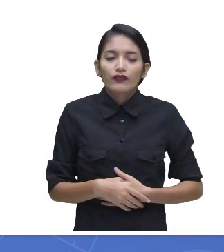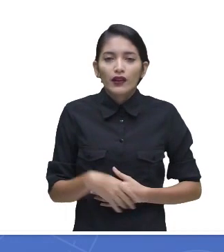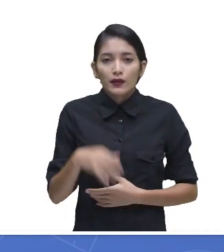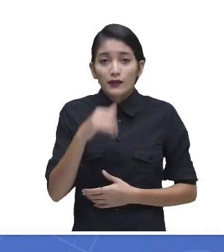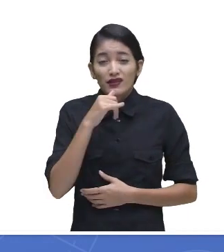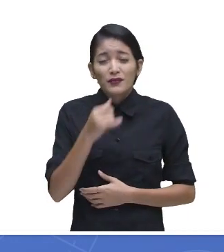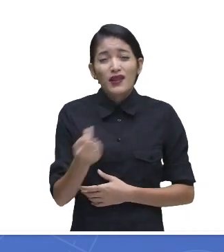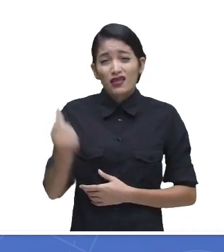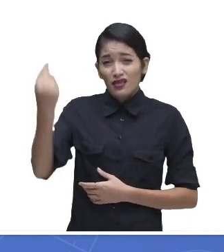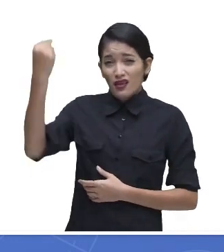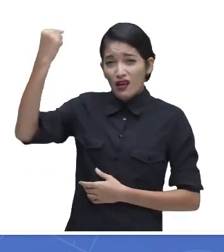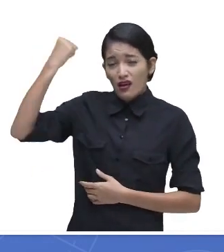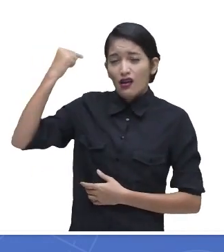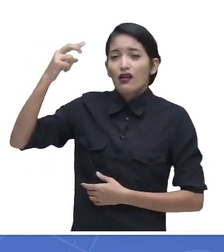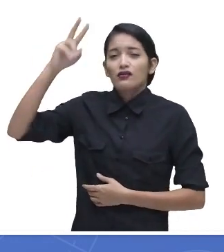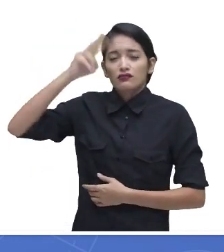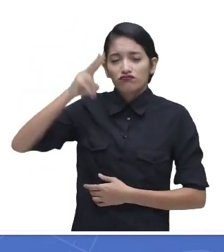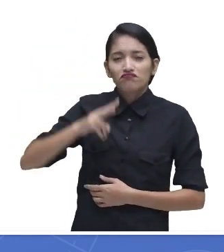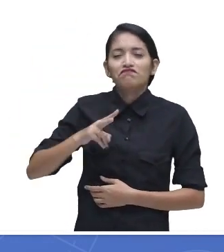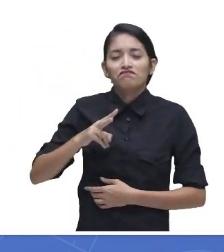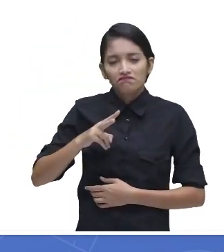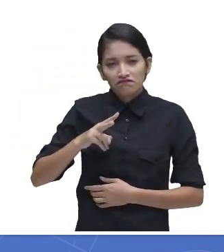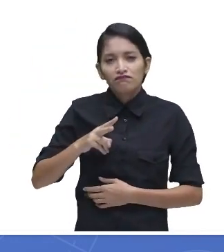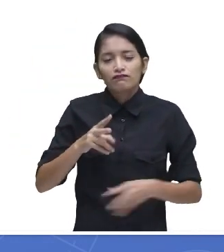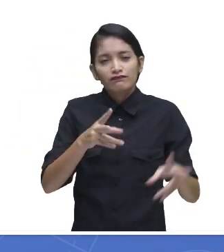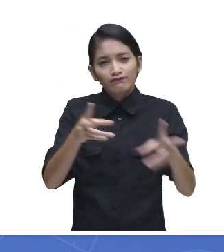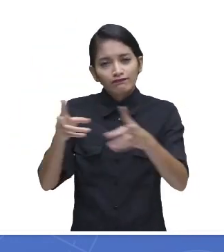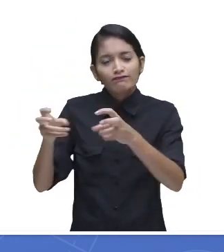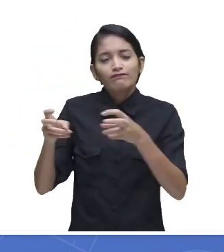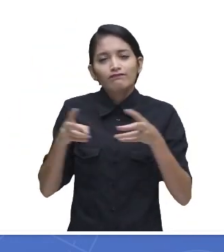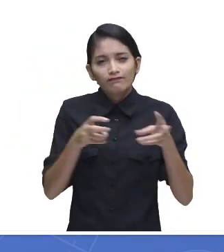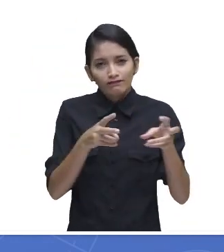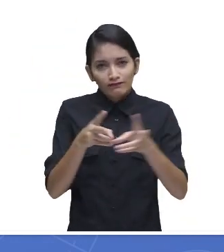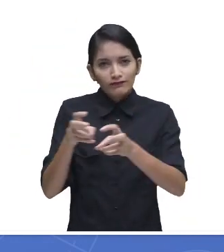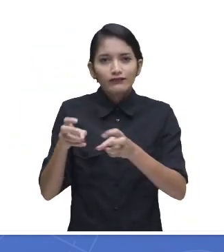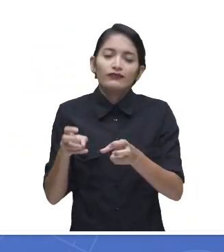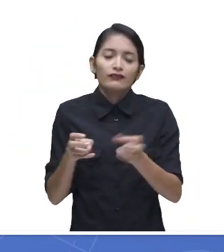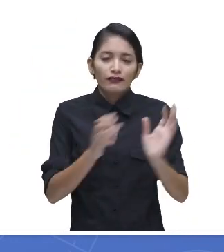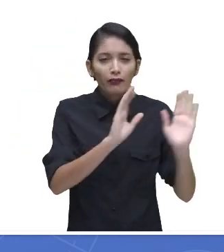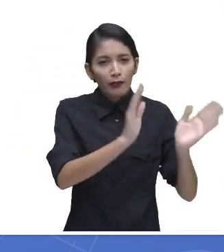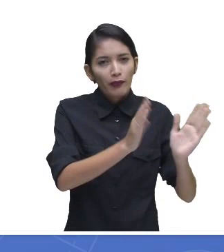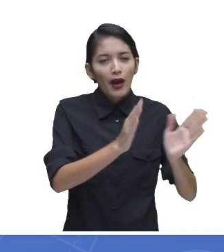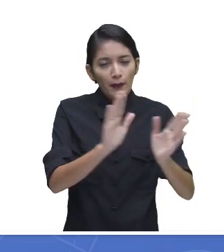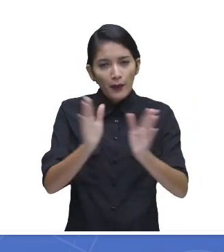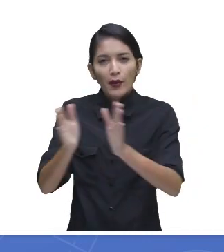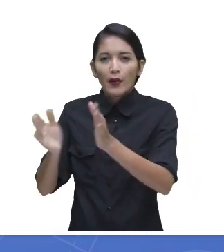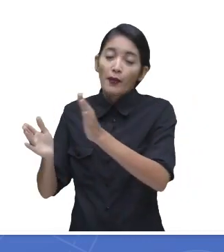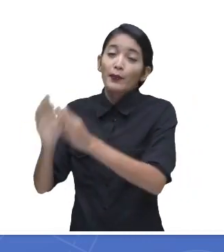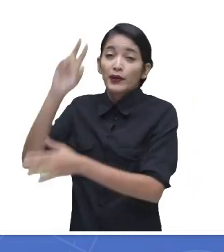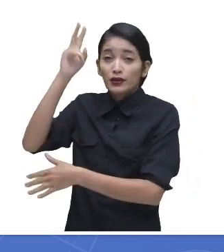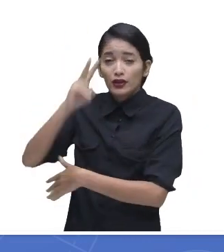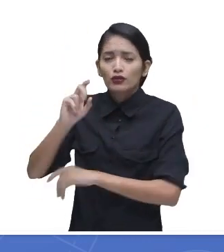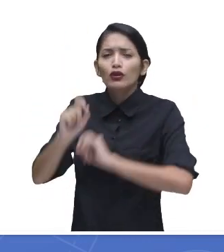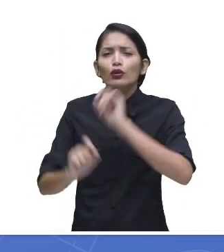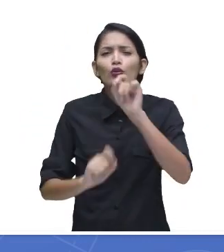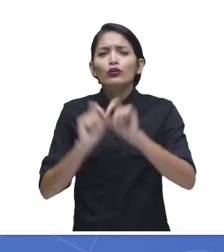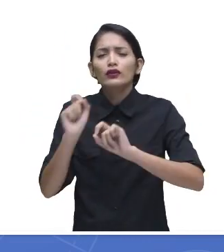história, vocês vão ver, né, no tempo cronológico lá da história,